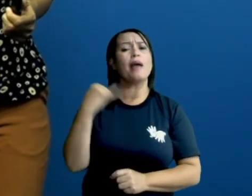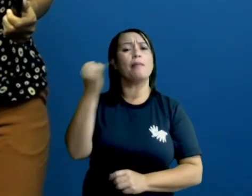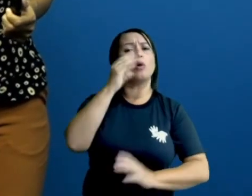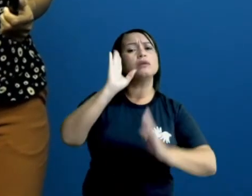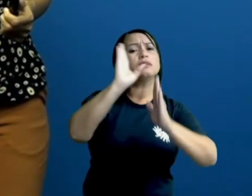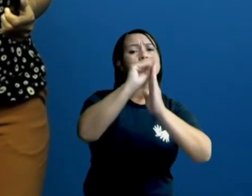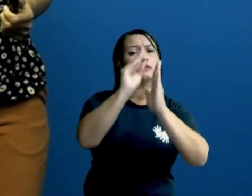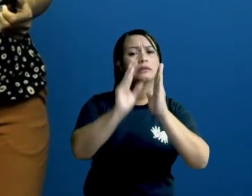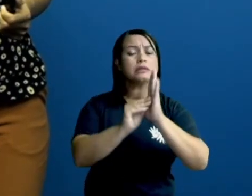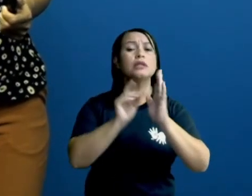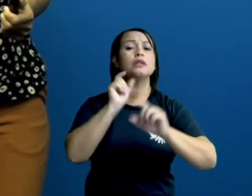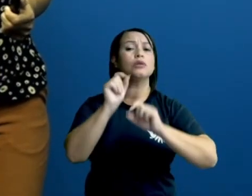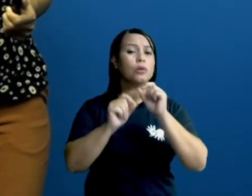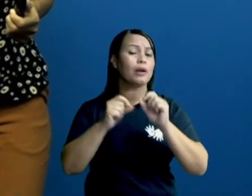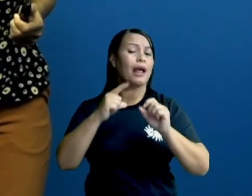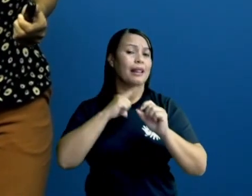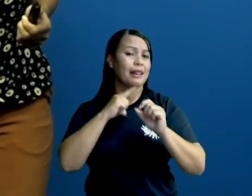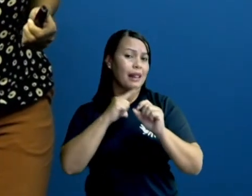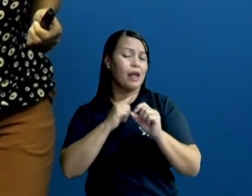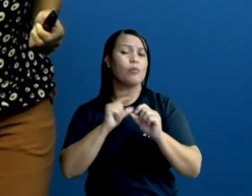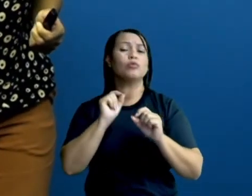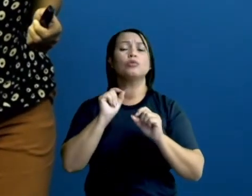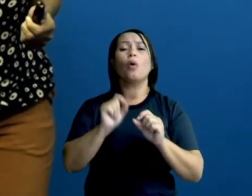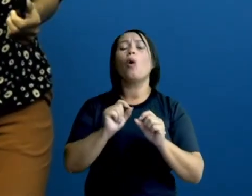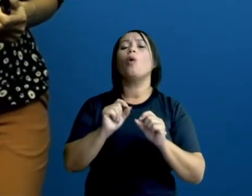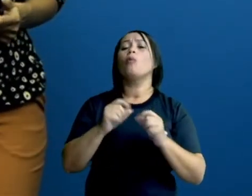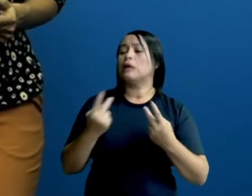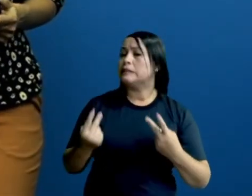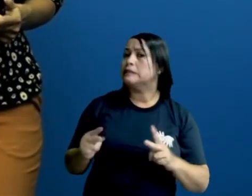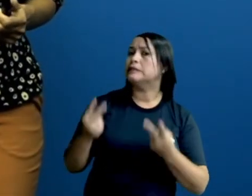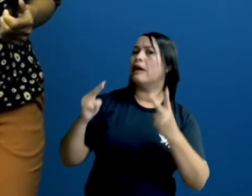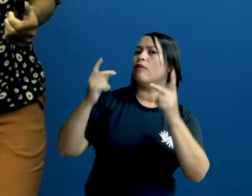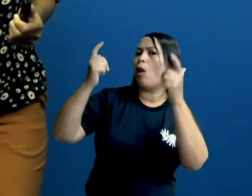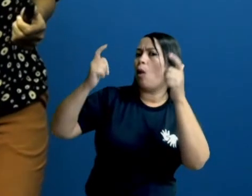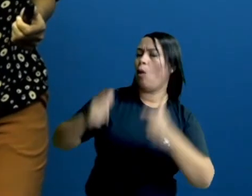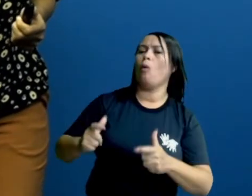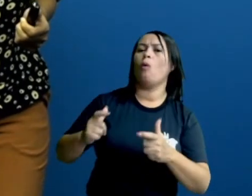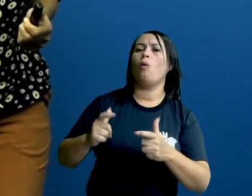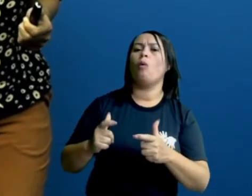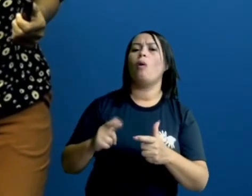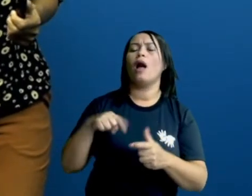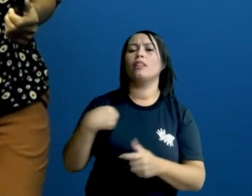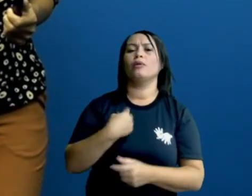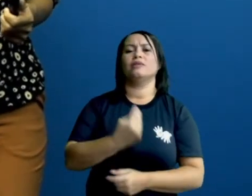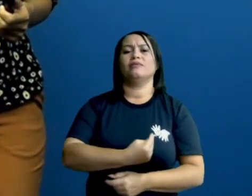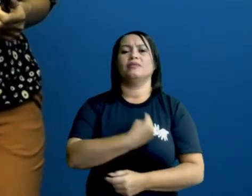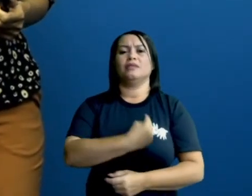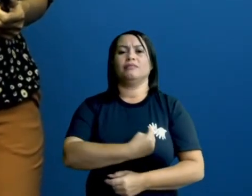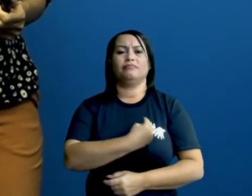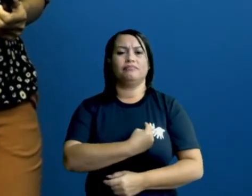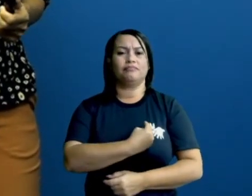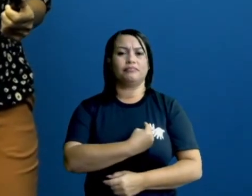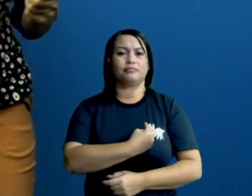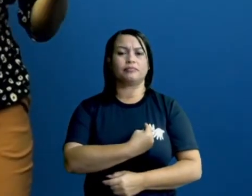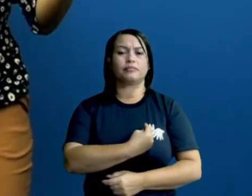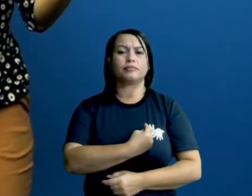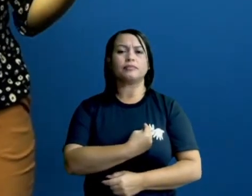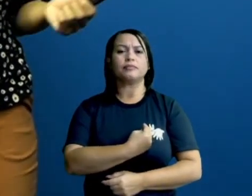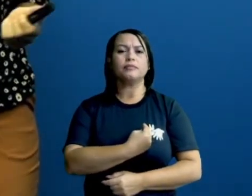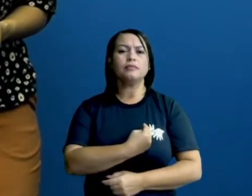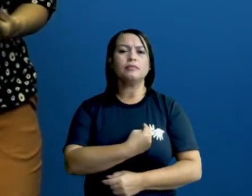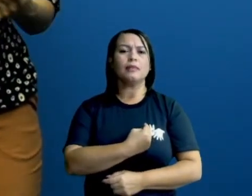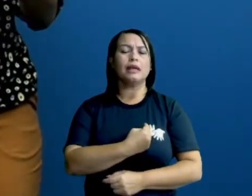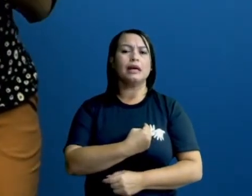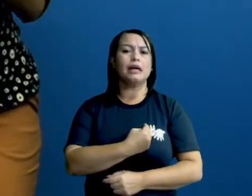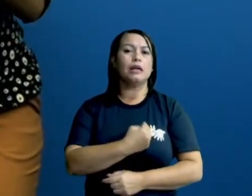elemento como algo que dá valor à nossa existência. Não,